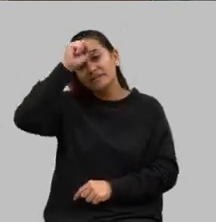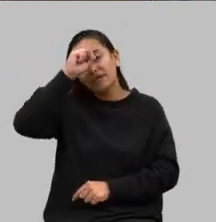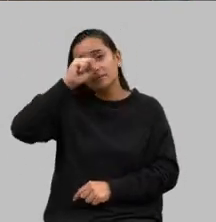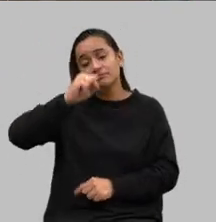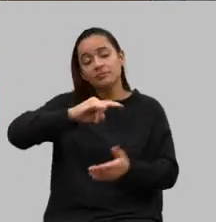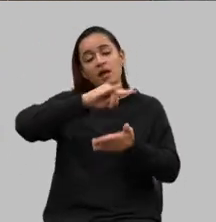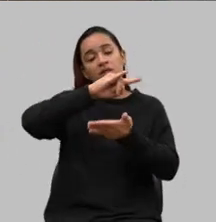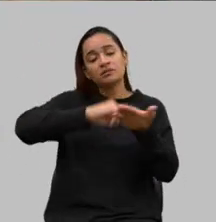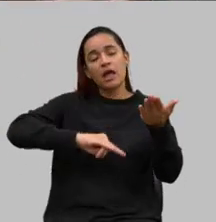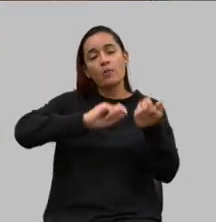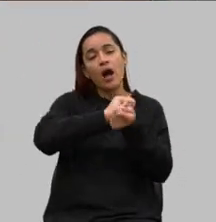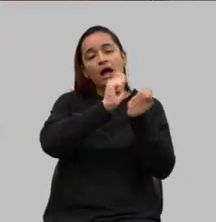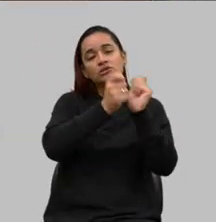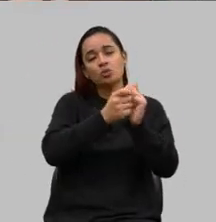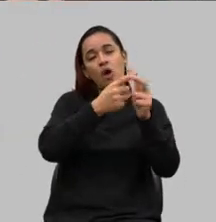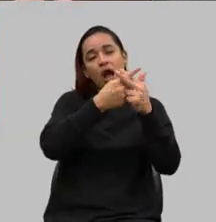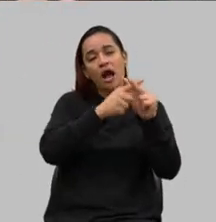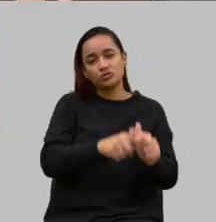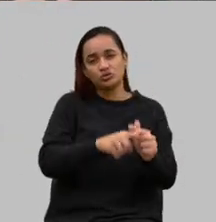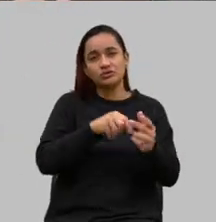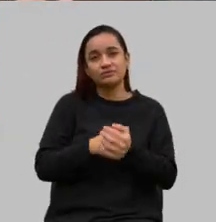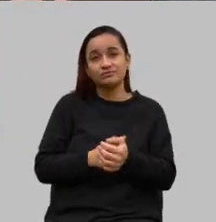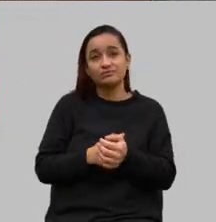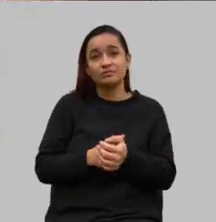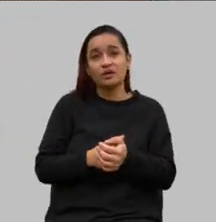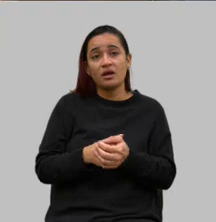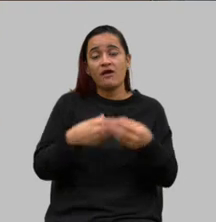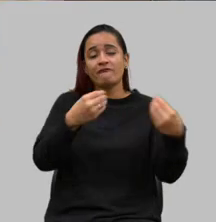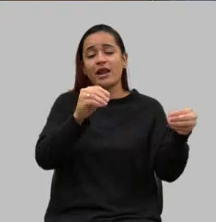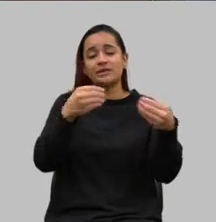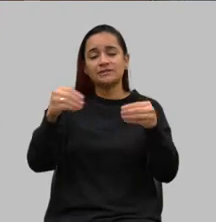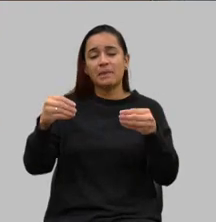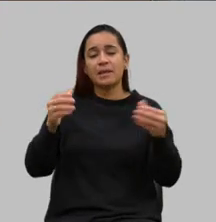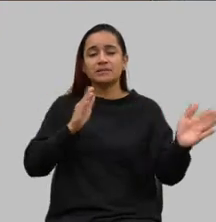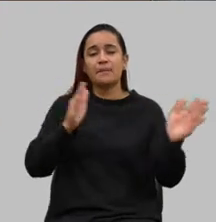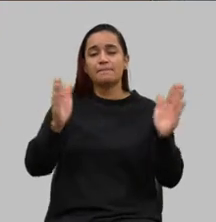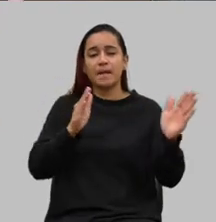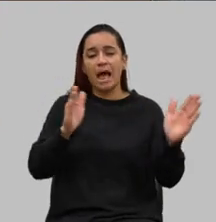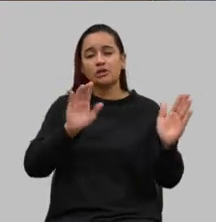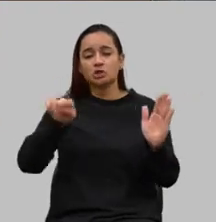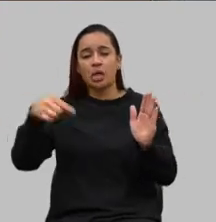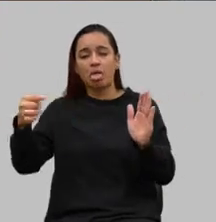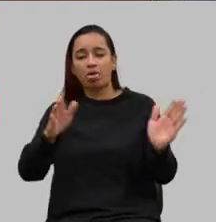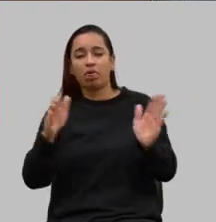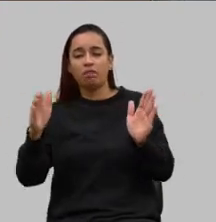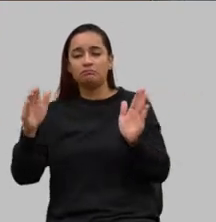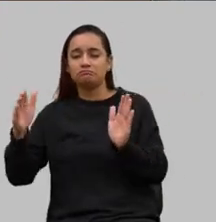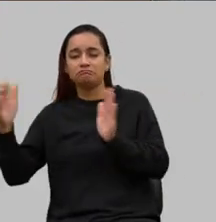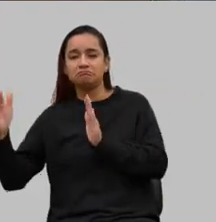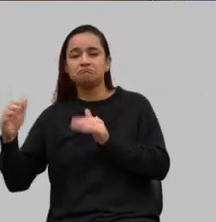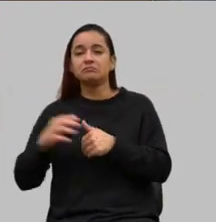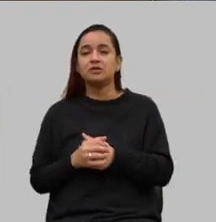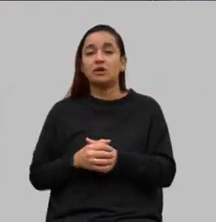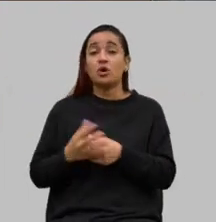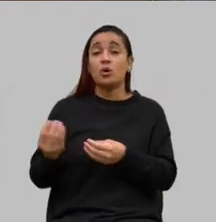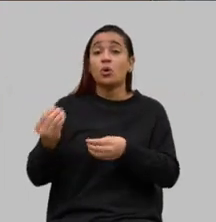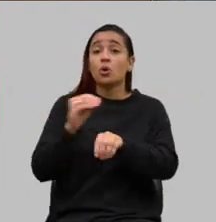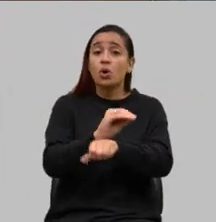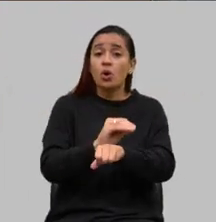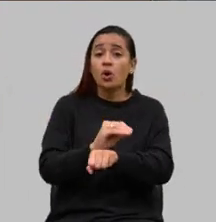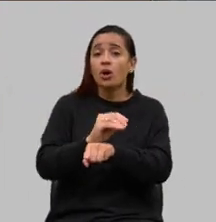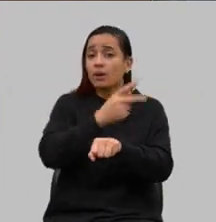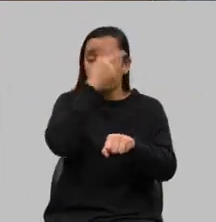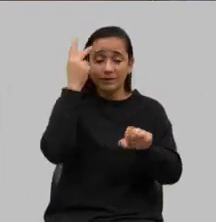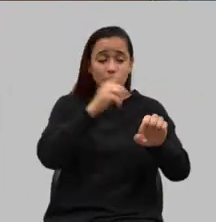Conduta flexibilizar prazos finais colocar os empreendedores para para cuidar da legislação da